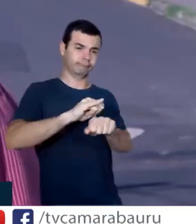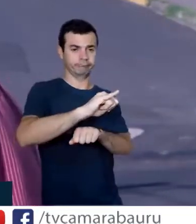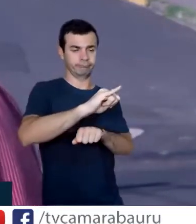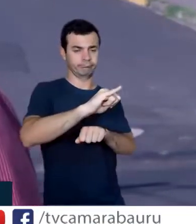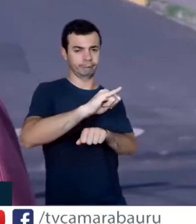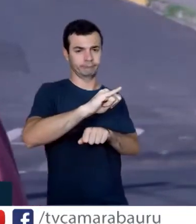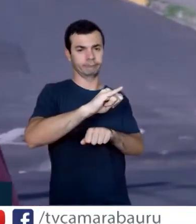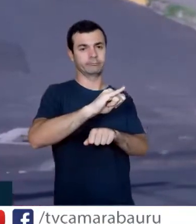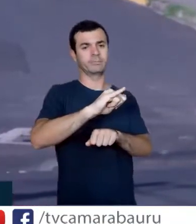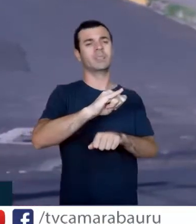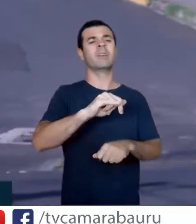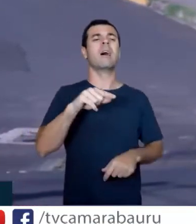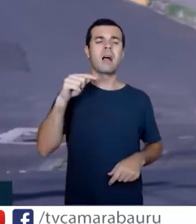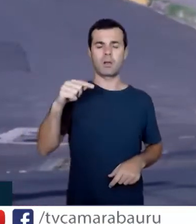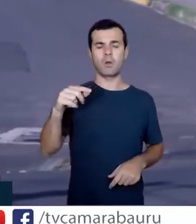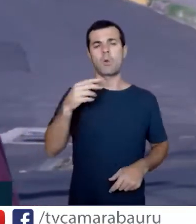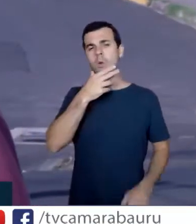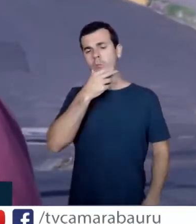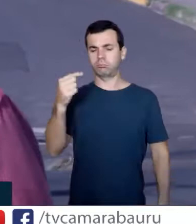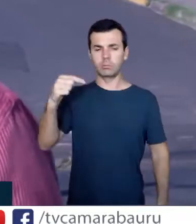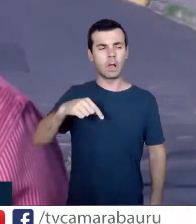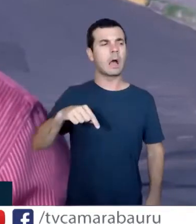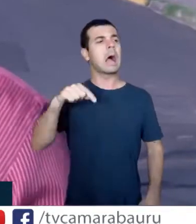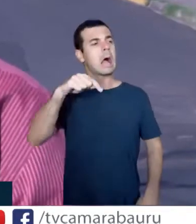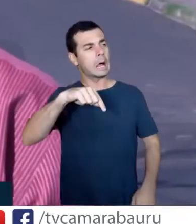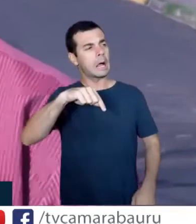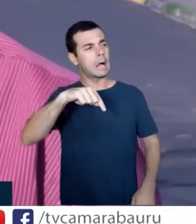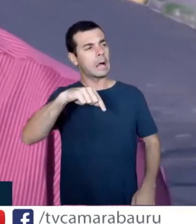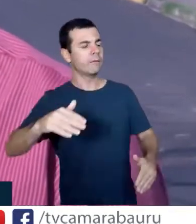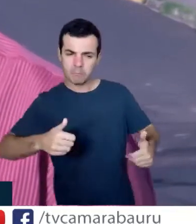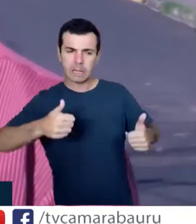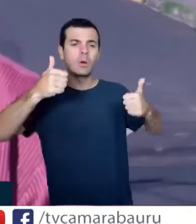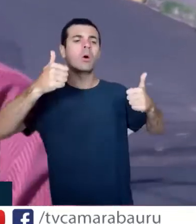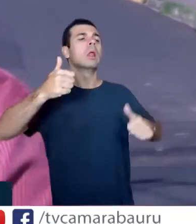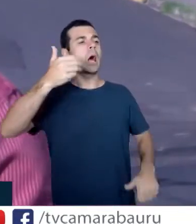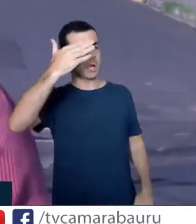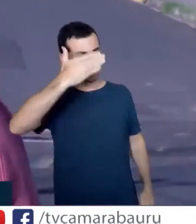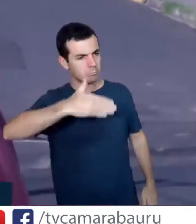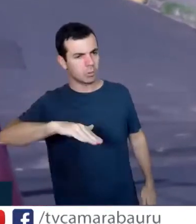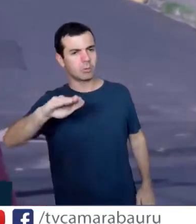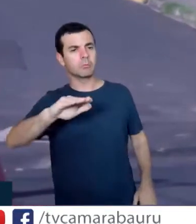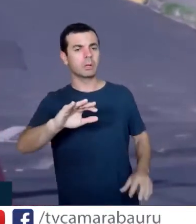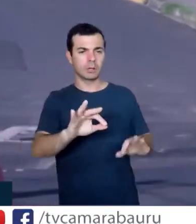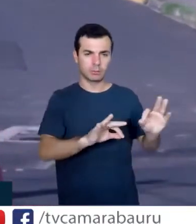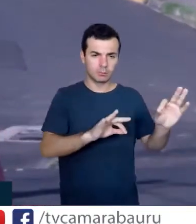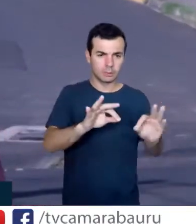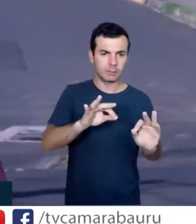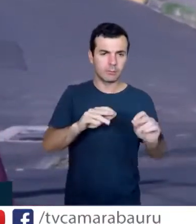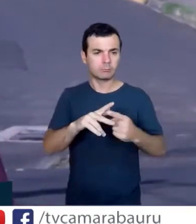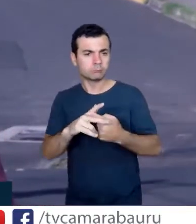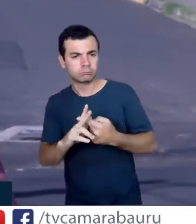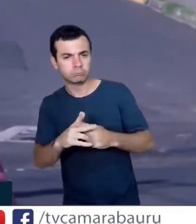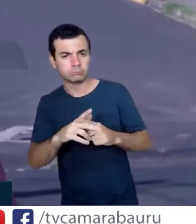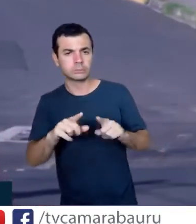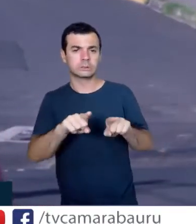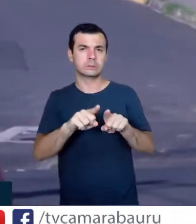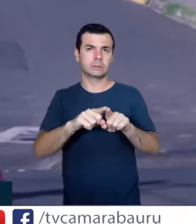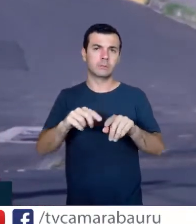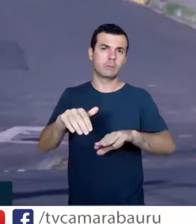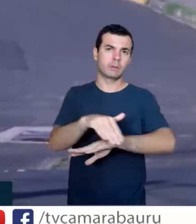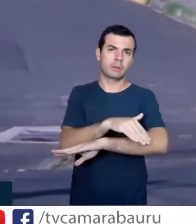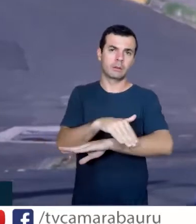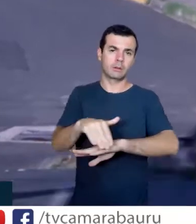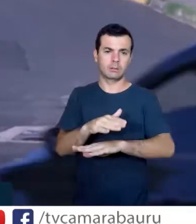de melhorias nesta localidade, inclusive uma ligação da Daniel Pacífico com a Nuno de Assis, né, para que o